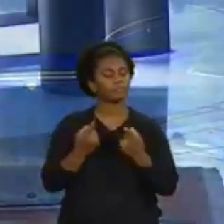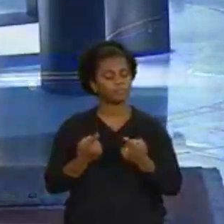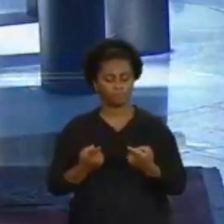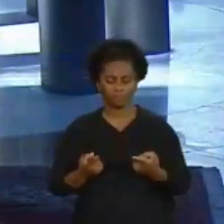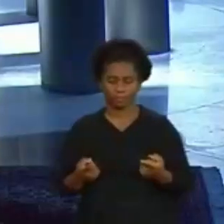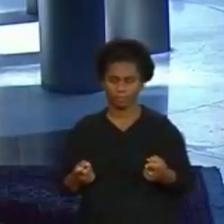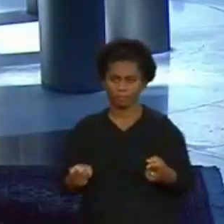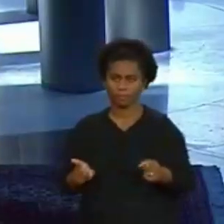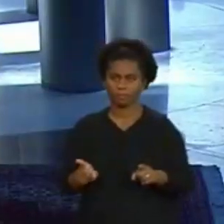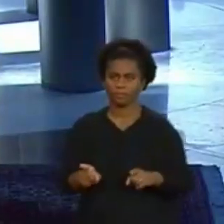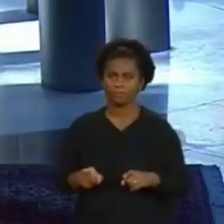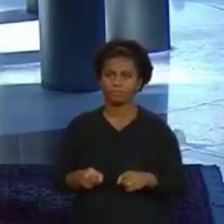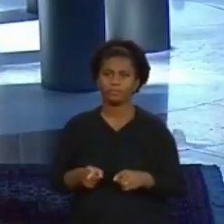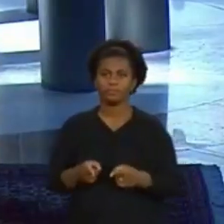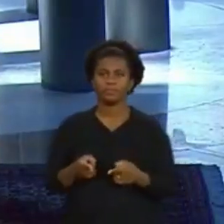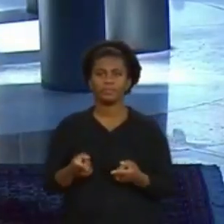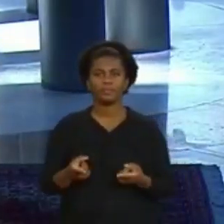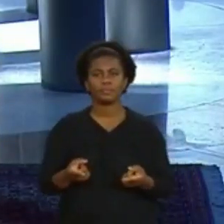cada detalhe.